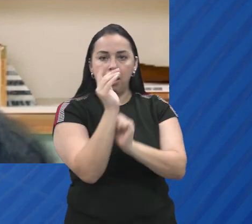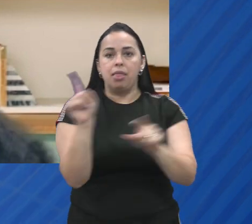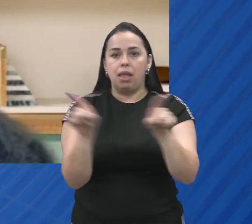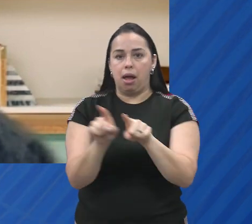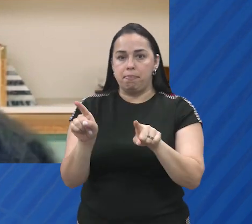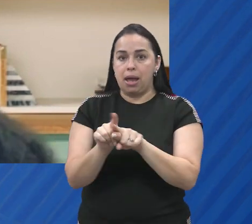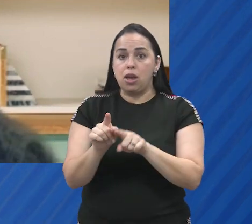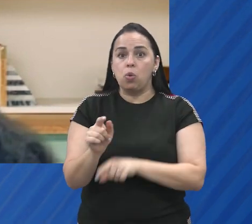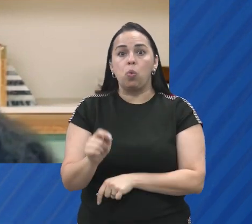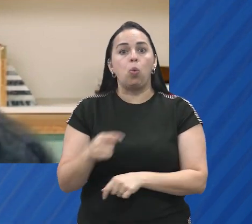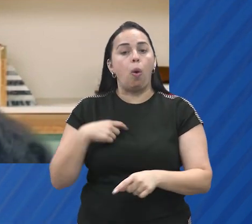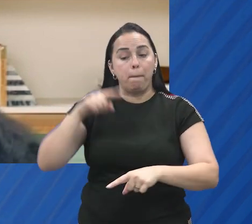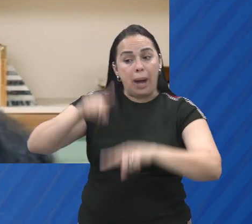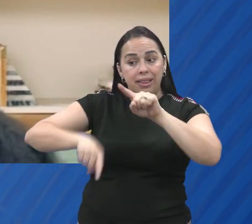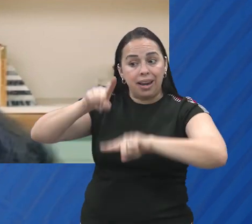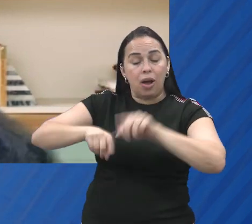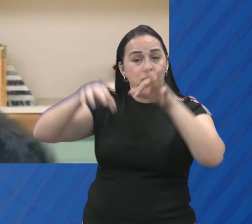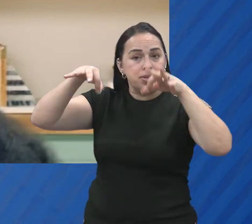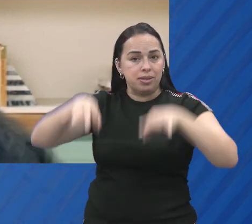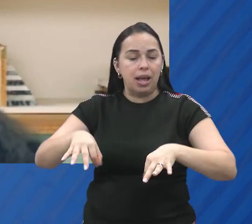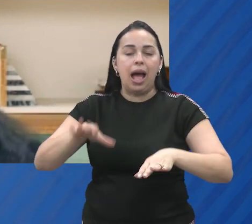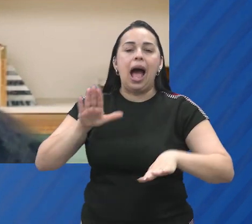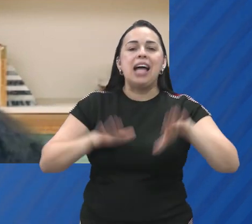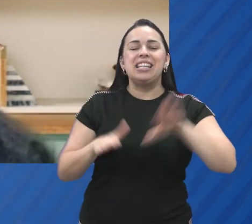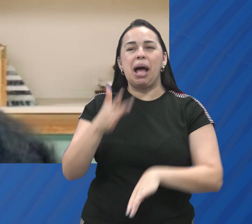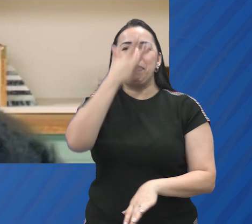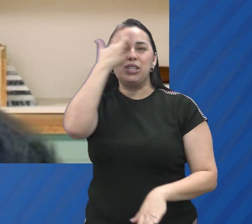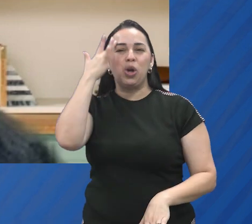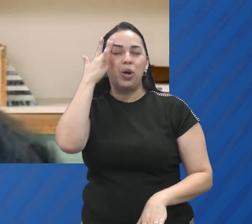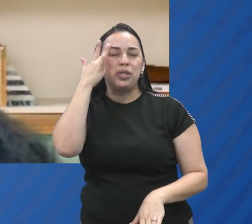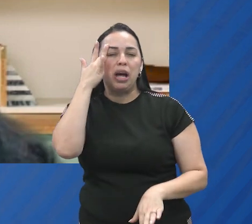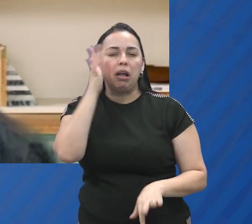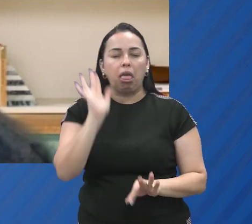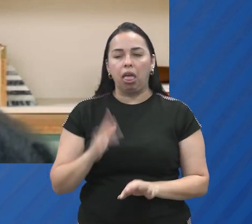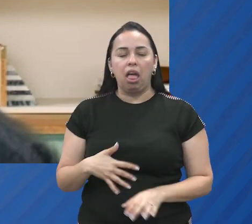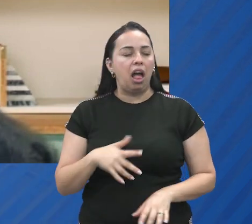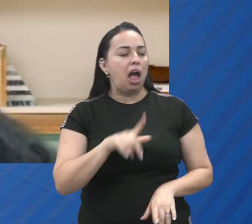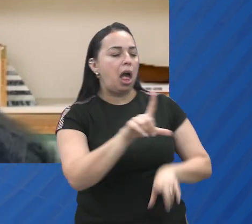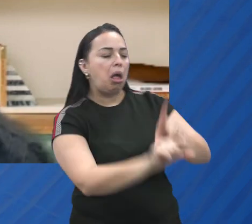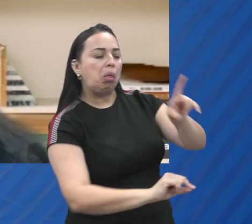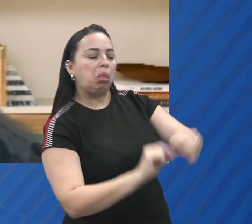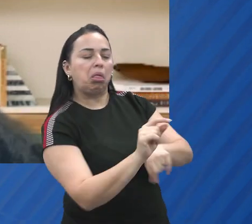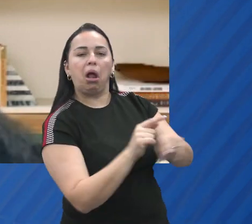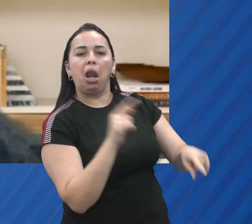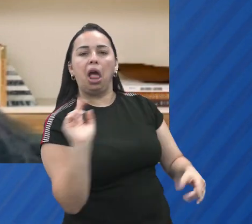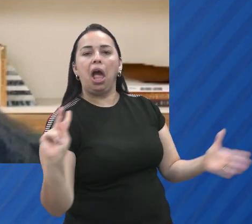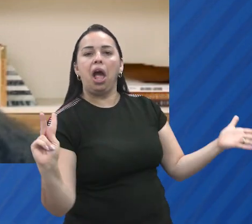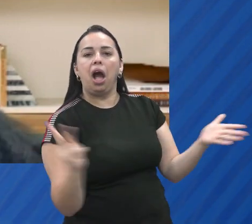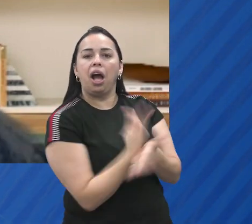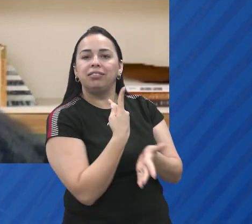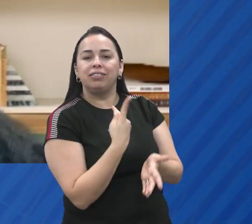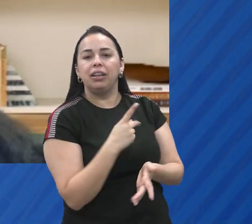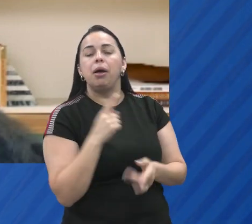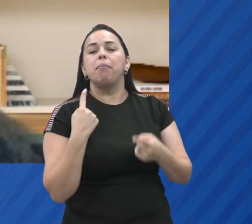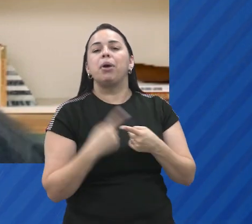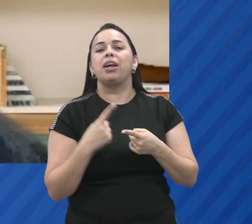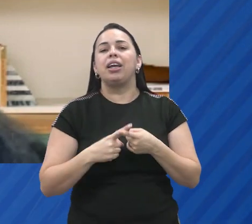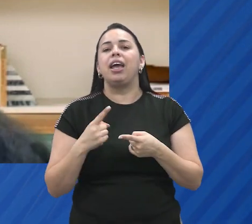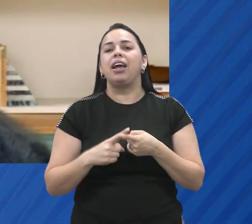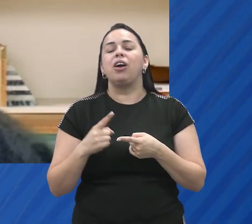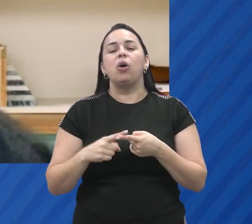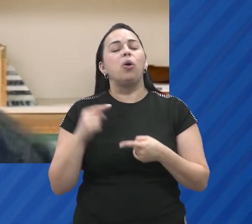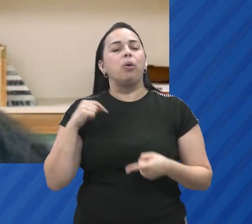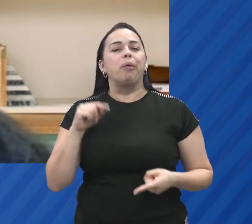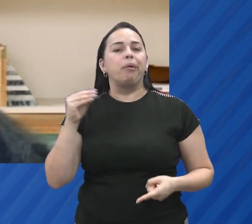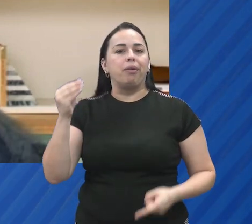ferramentas adequadas, né? Muitas vezes a pessoa acaba improvisando, aquelas famosas gambiarras, né? Então, essa falta de